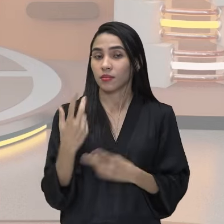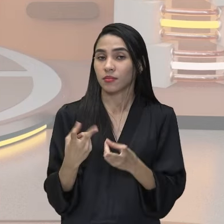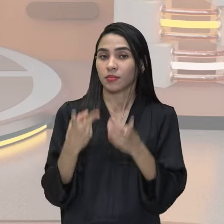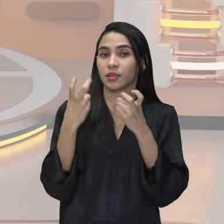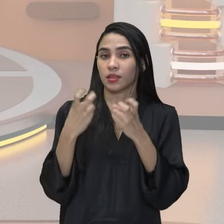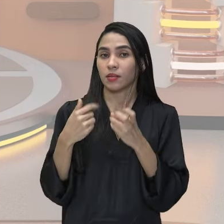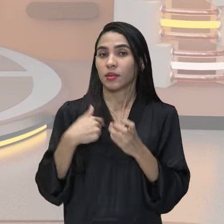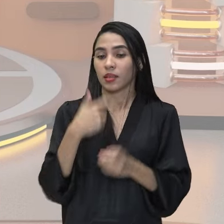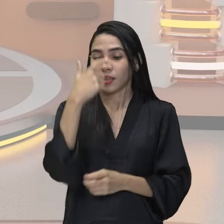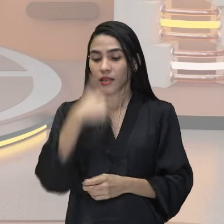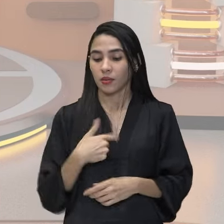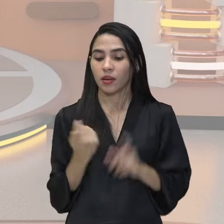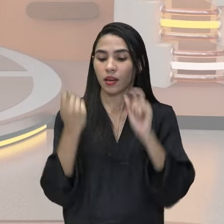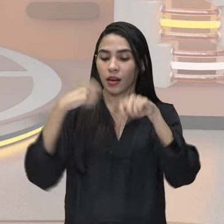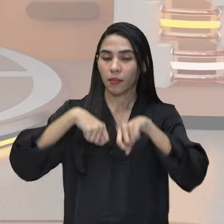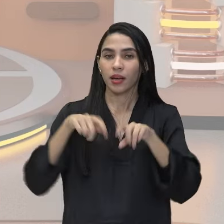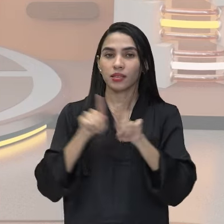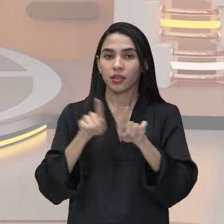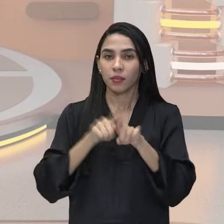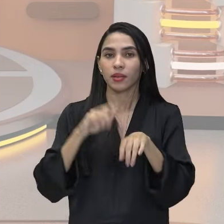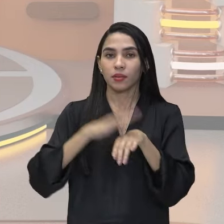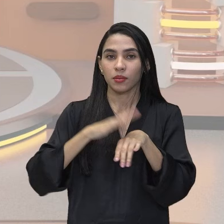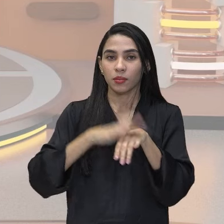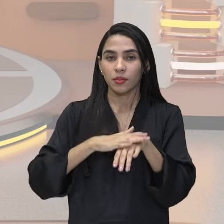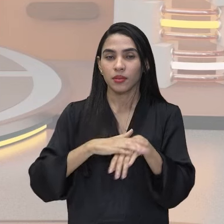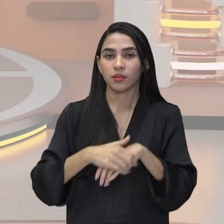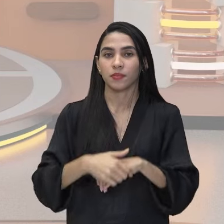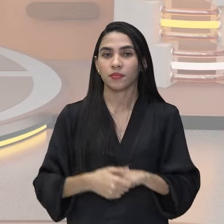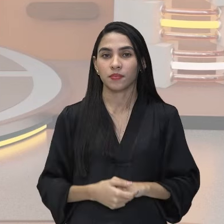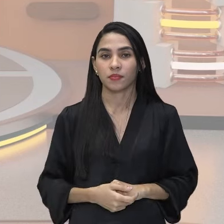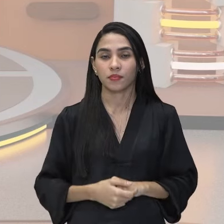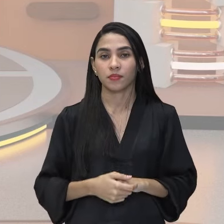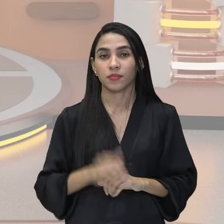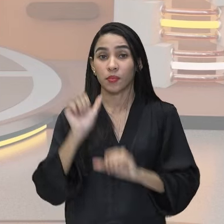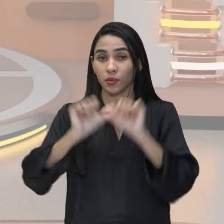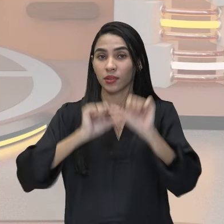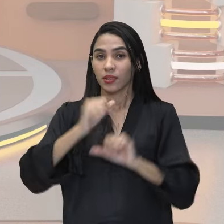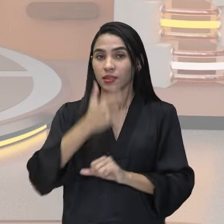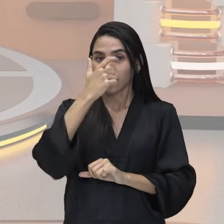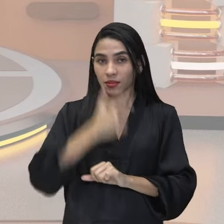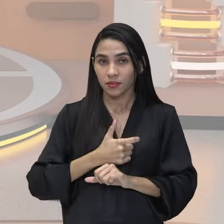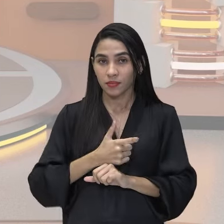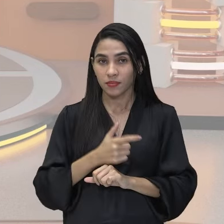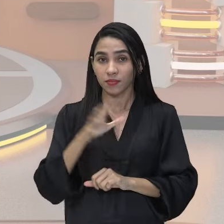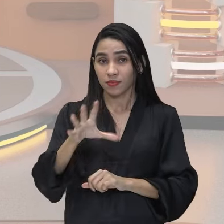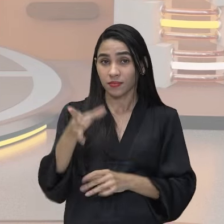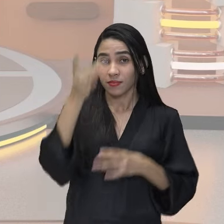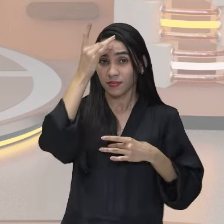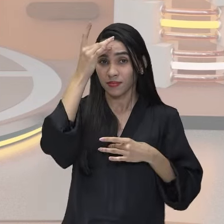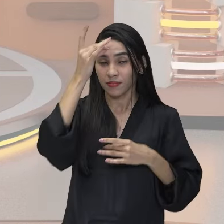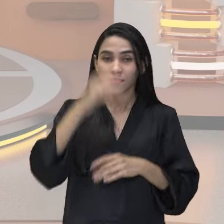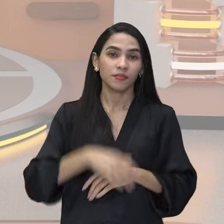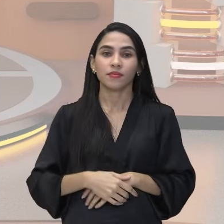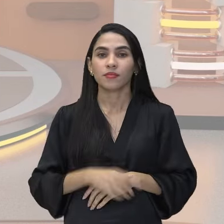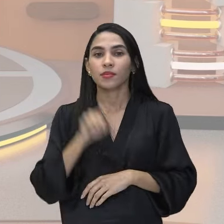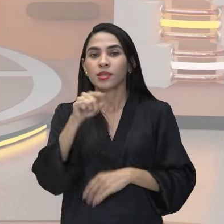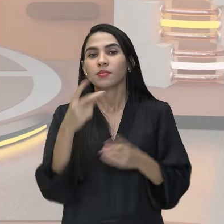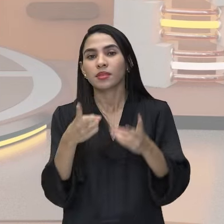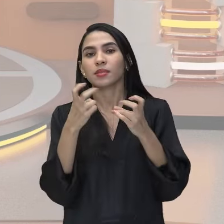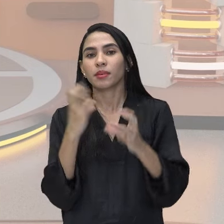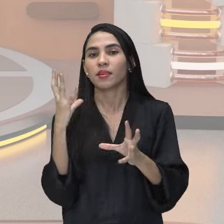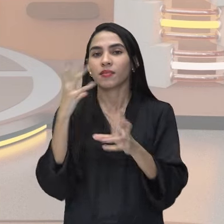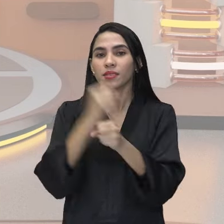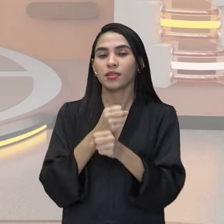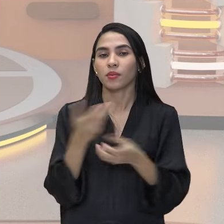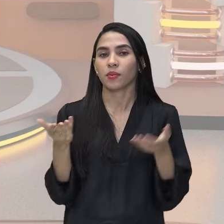que eu sou capaz de realizar essa ação transformadora. Captaram bem? Viram que a nossa revisão